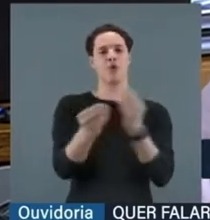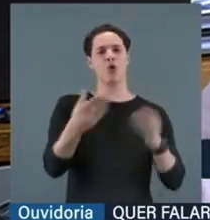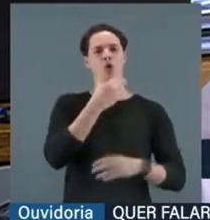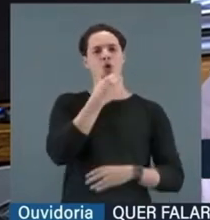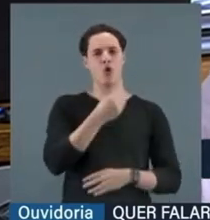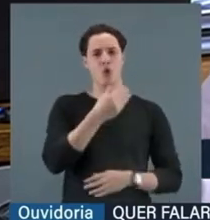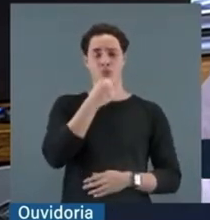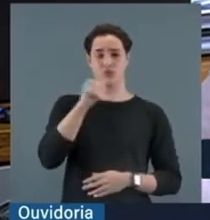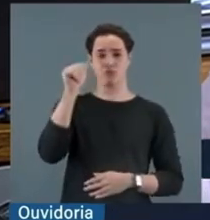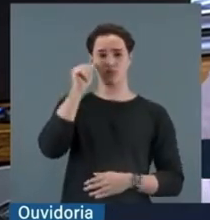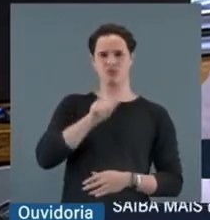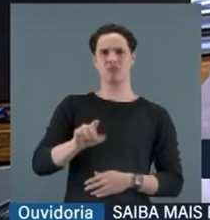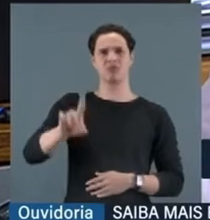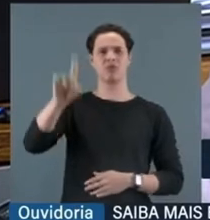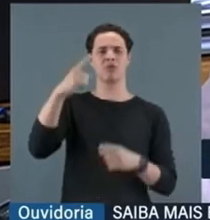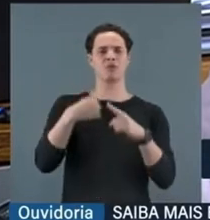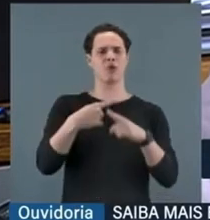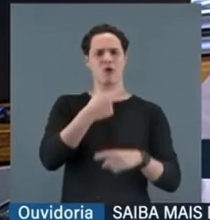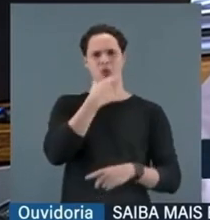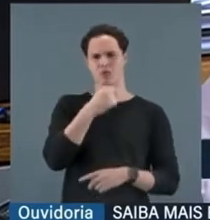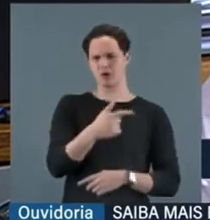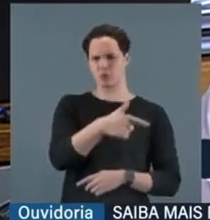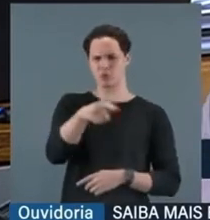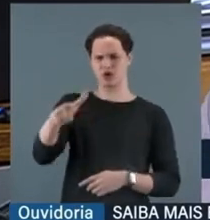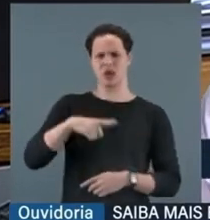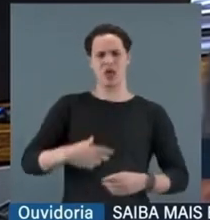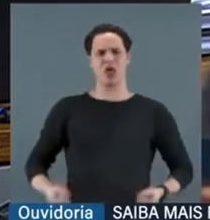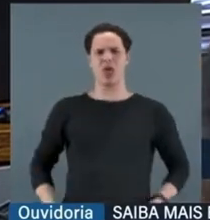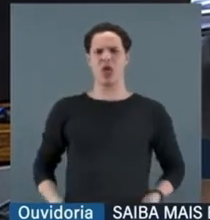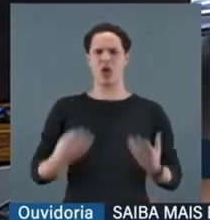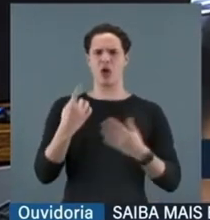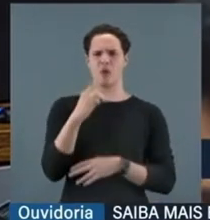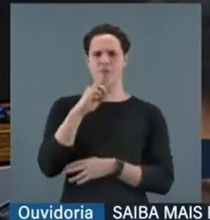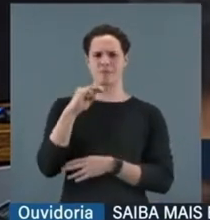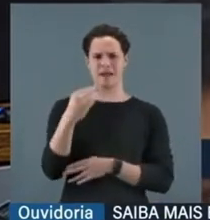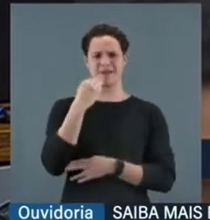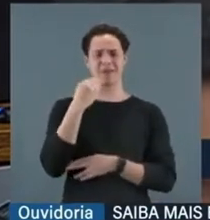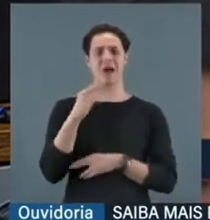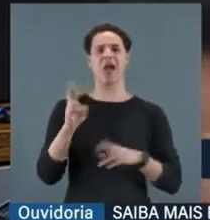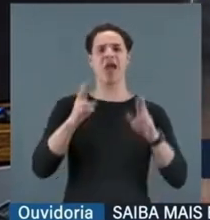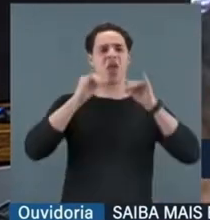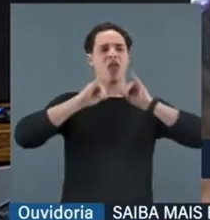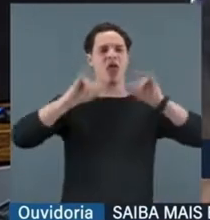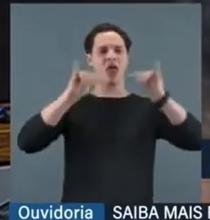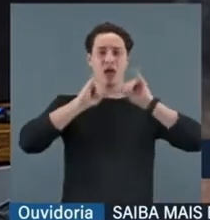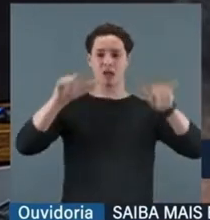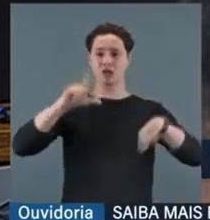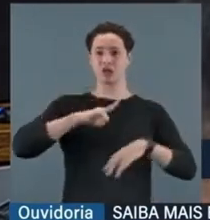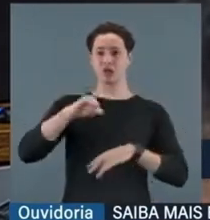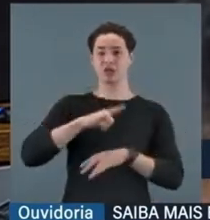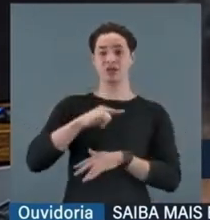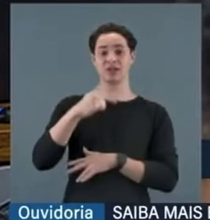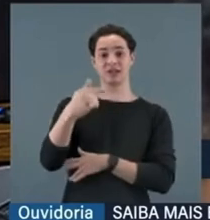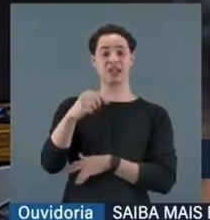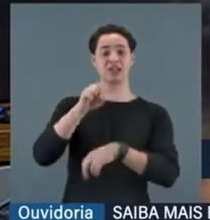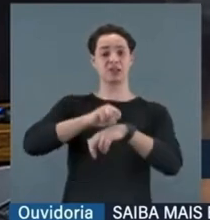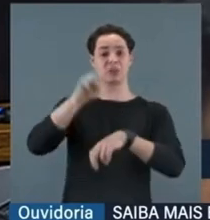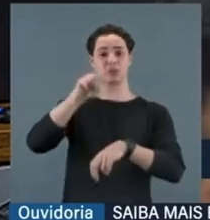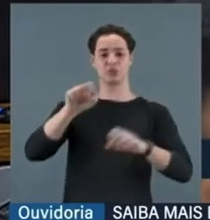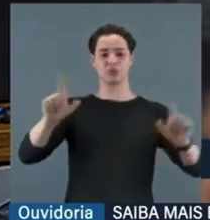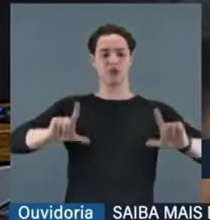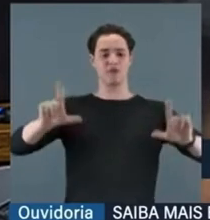mulheres de Deus porque o homem que não tinha que gastou menos de um milhão de reais numa campanha que tinha sete segundos Seu Jorge